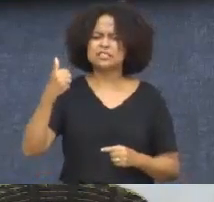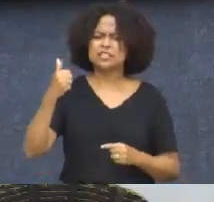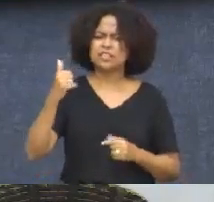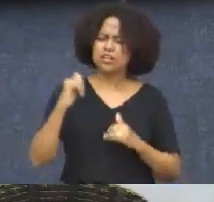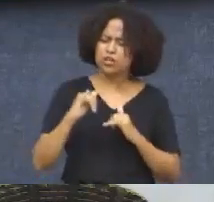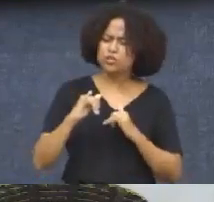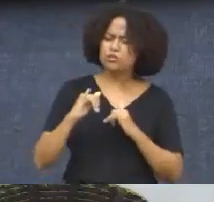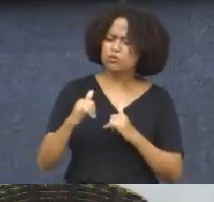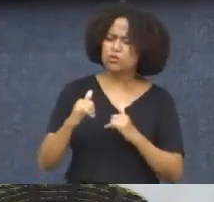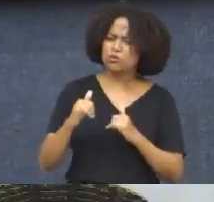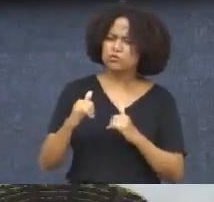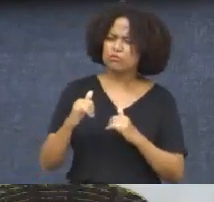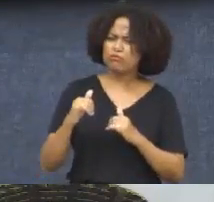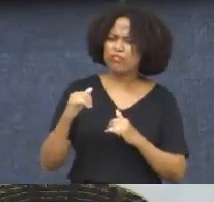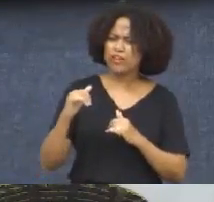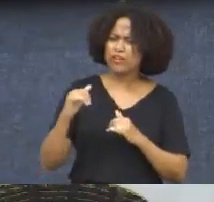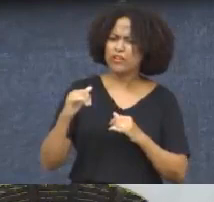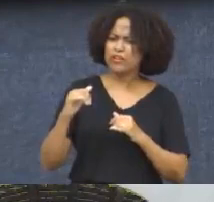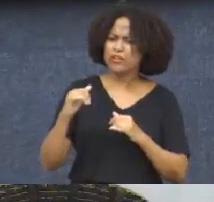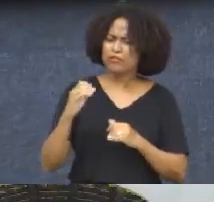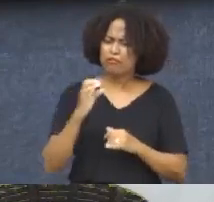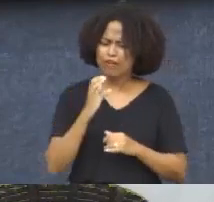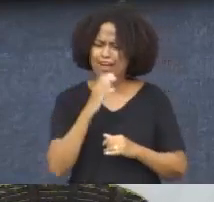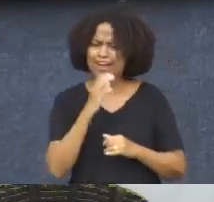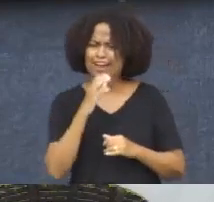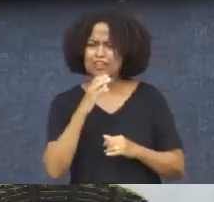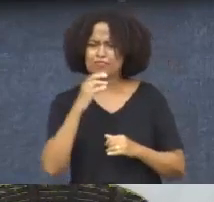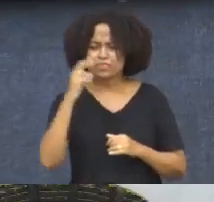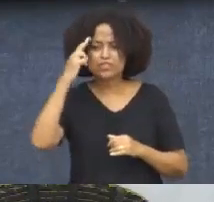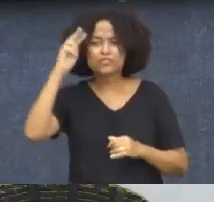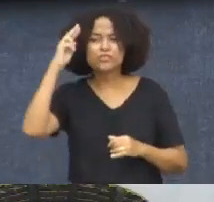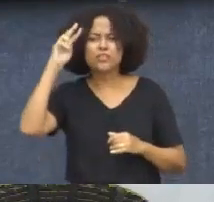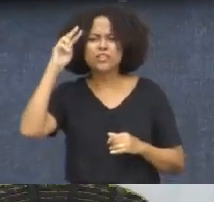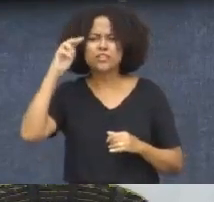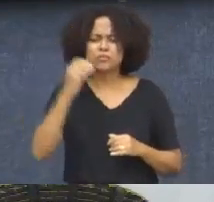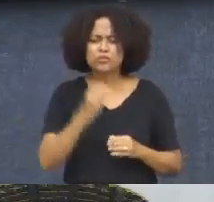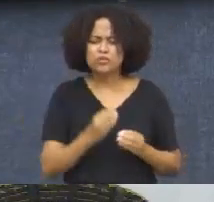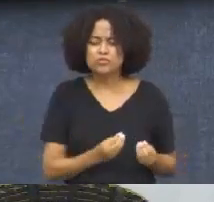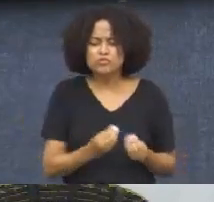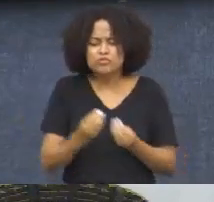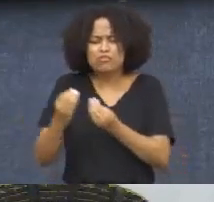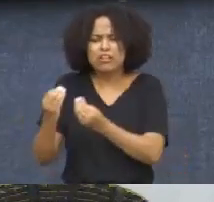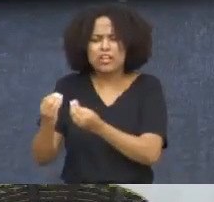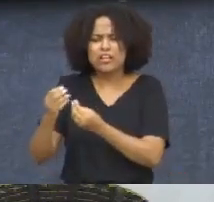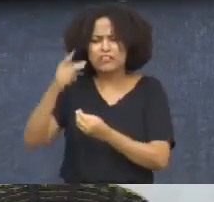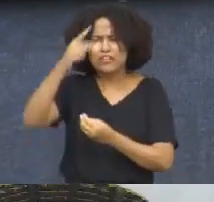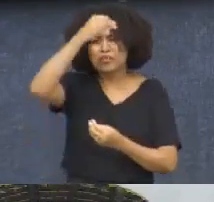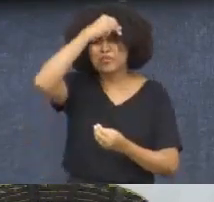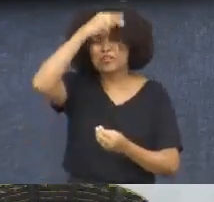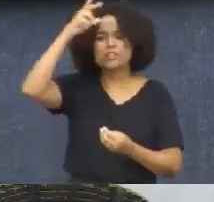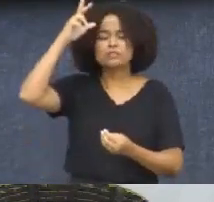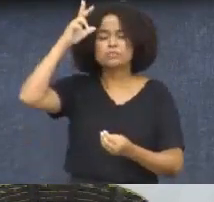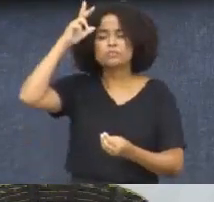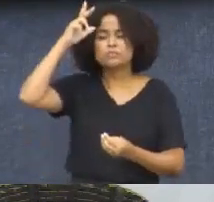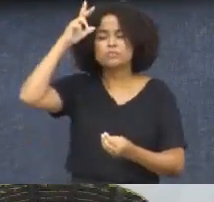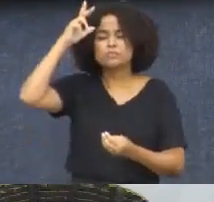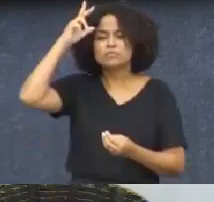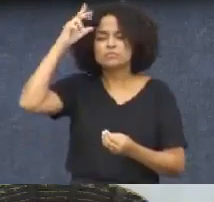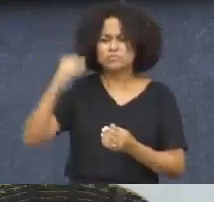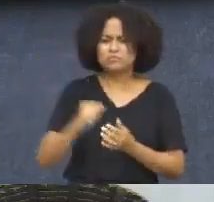uma breve história para que o senhor leve para a prefeitura. Já ali no final do